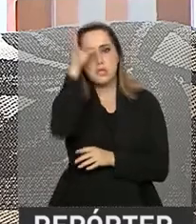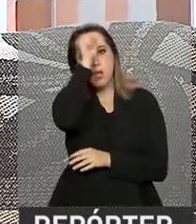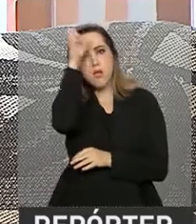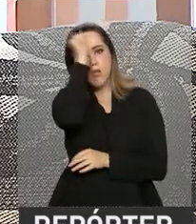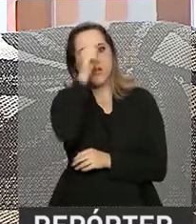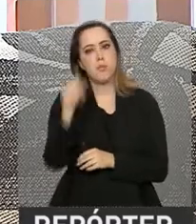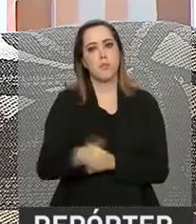mais como temática